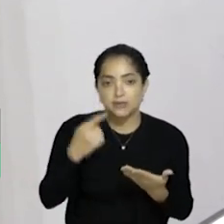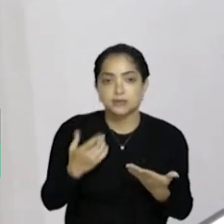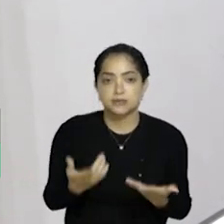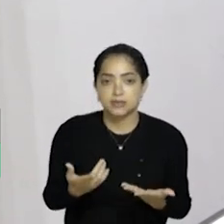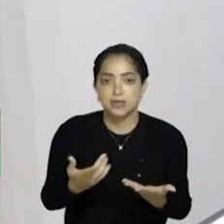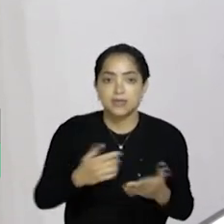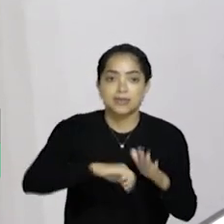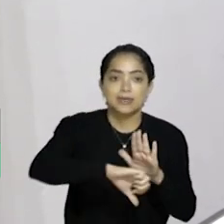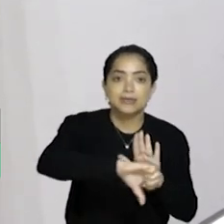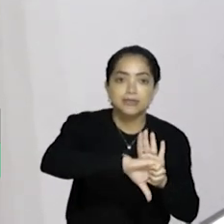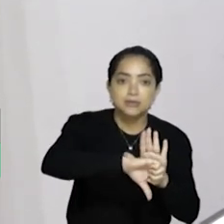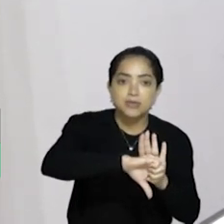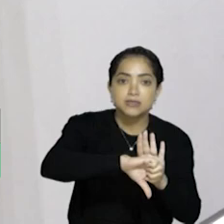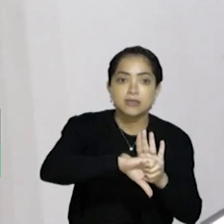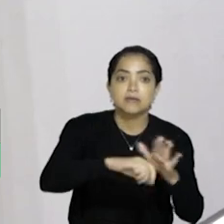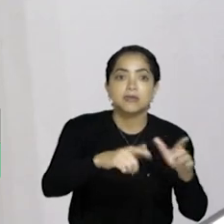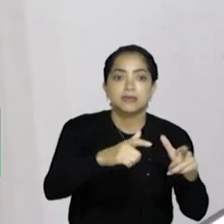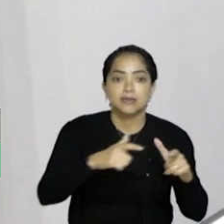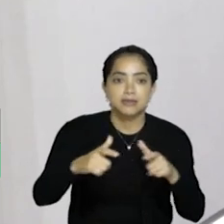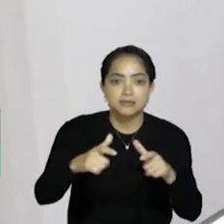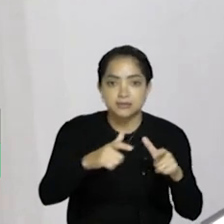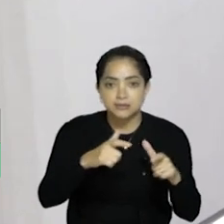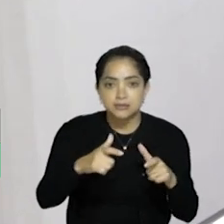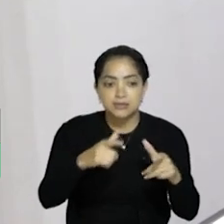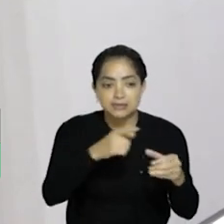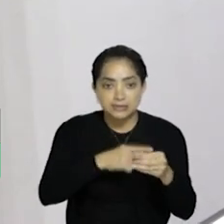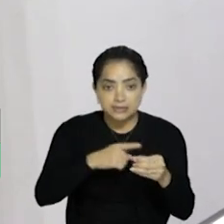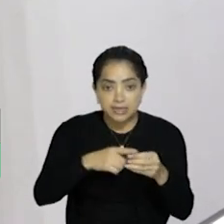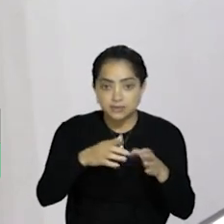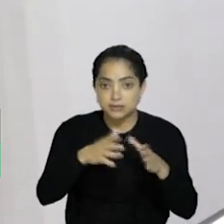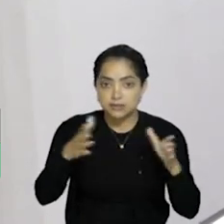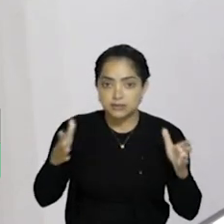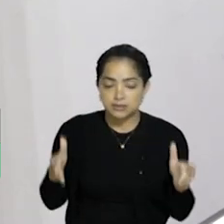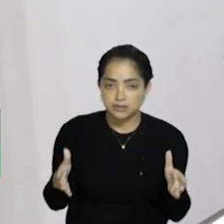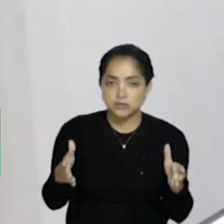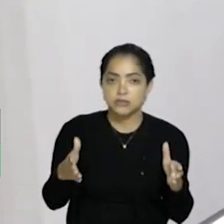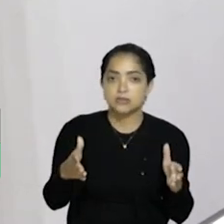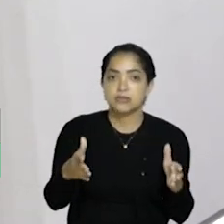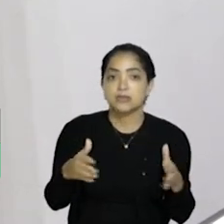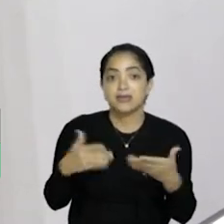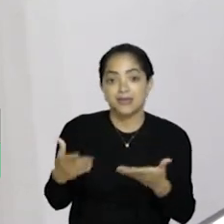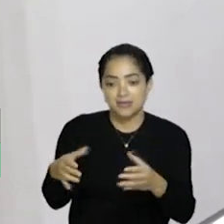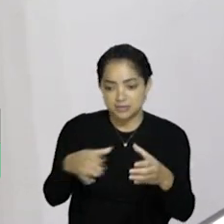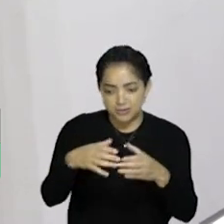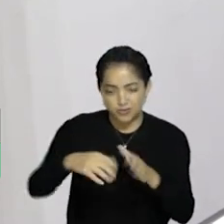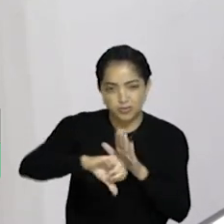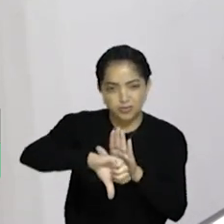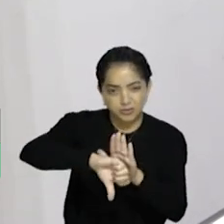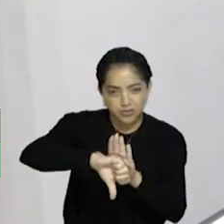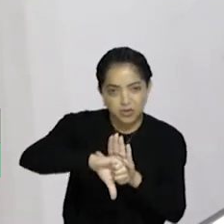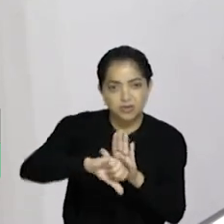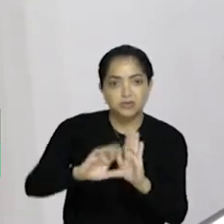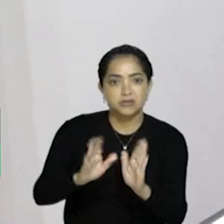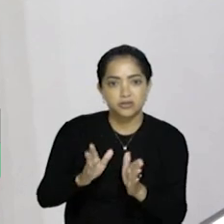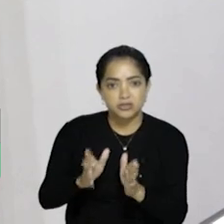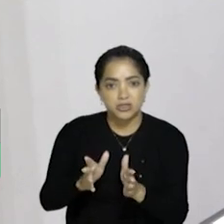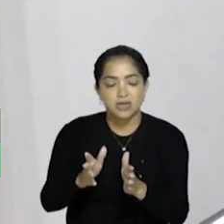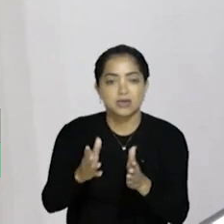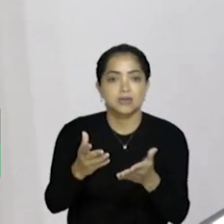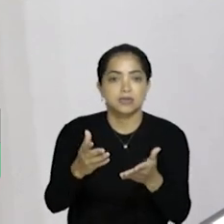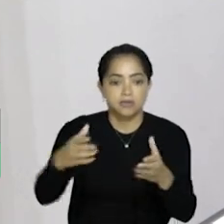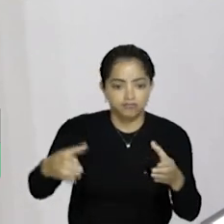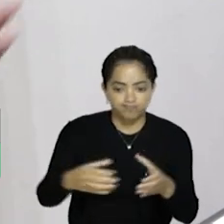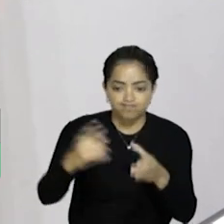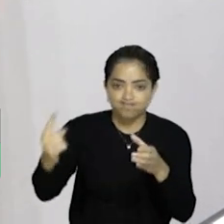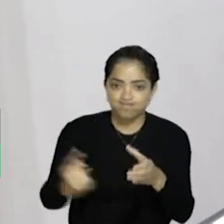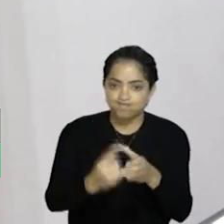Criminalidade nas grandes cidades essas facções já estão colocando elementos membros